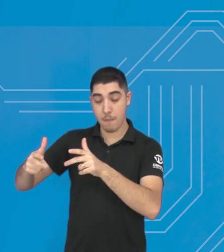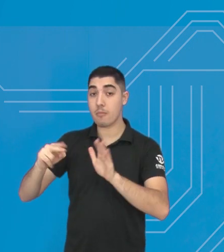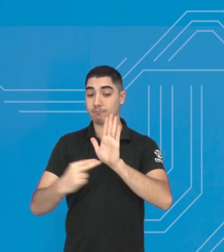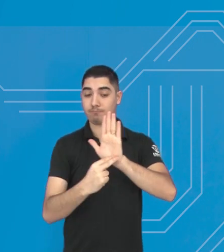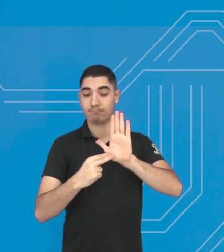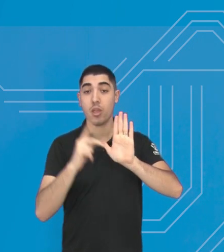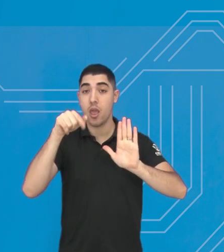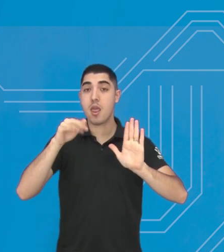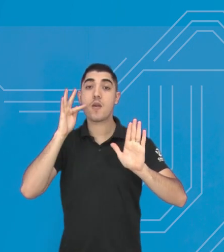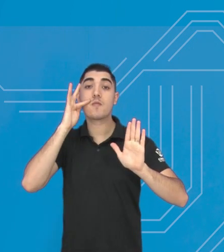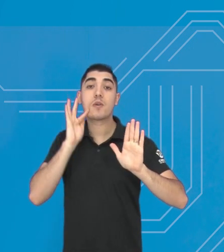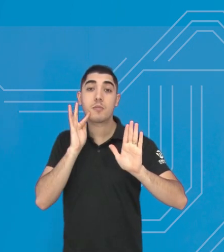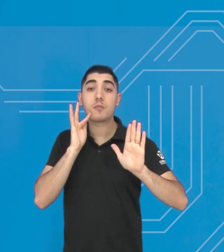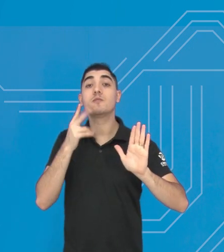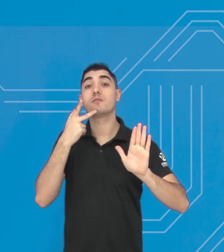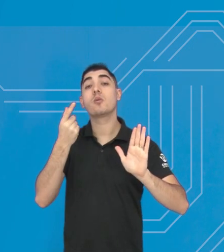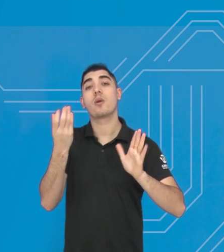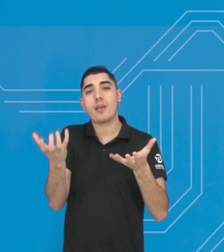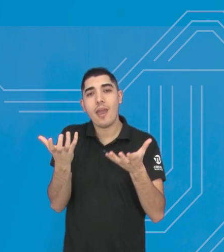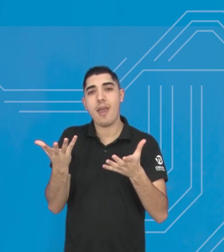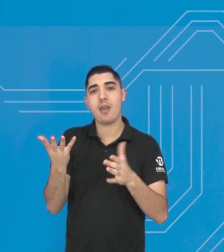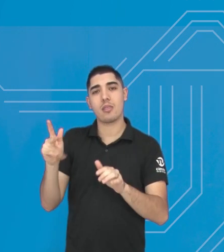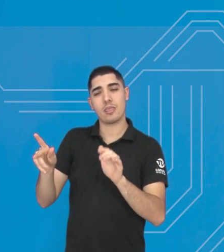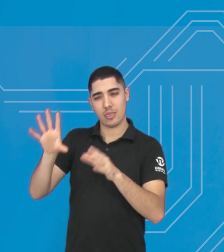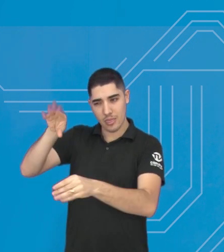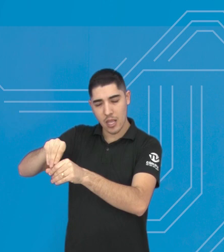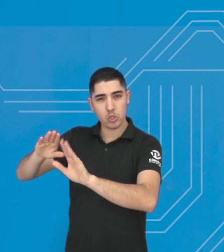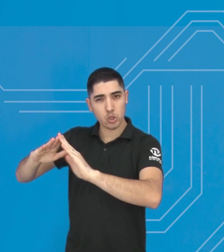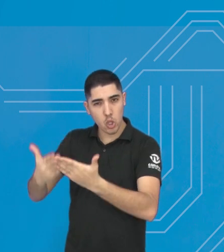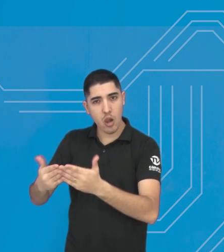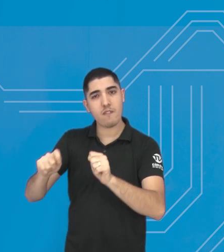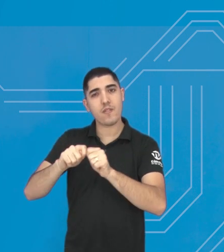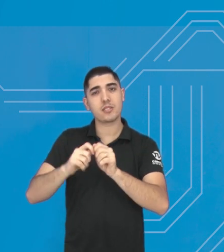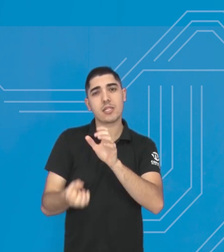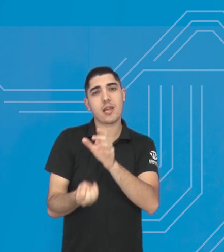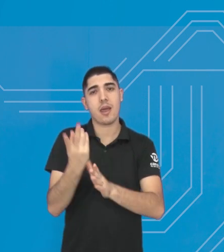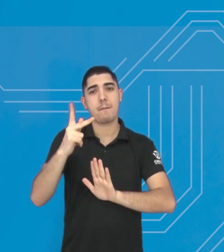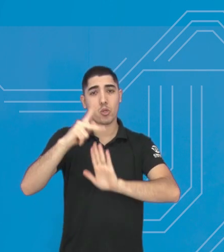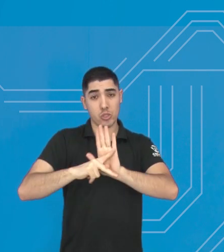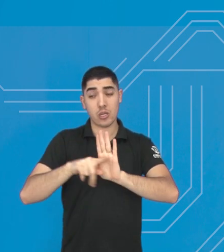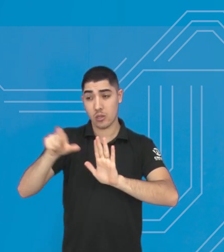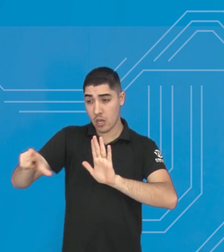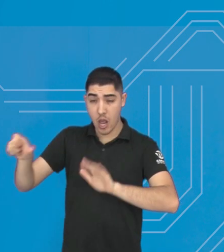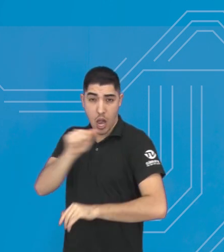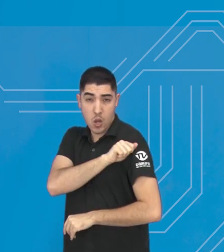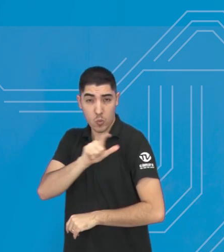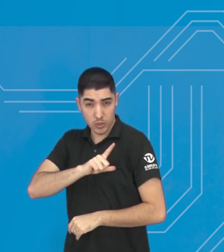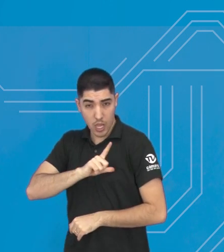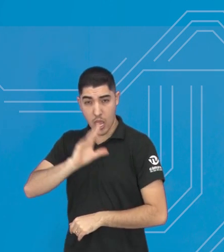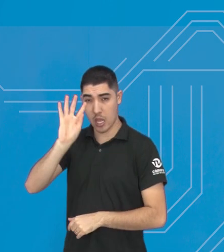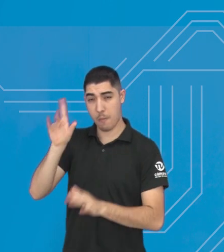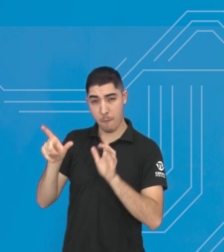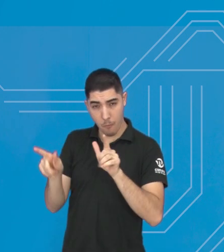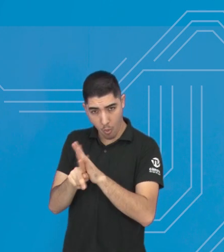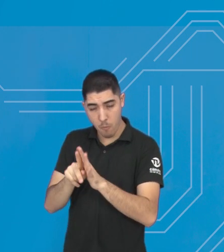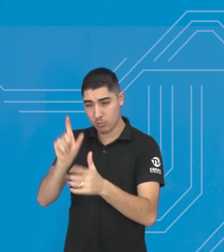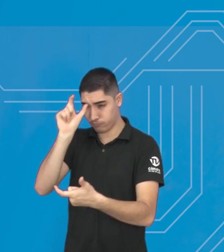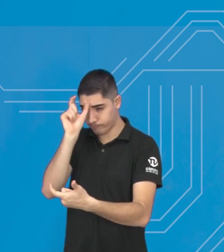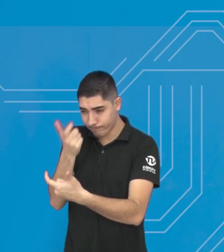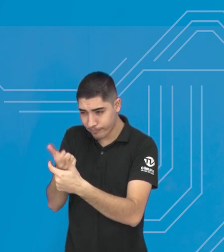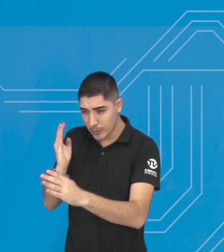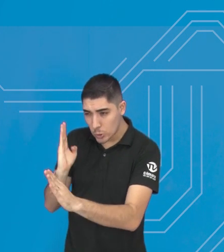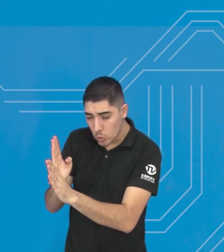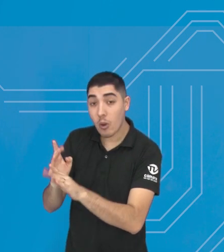Câmara, de autoria do vereador Fabião Zagueiro, prevê implantar um programa para auxiliar estudantes diagnosticados com